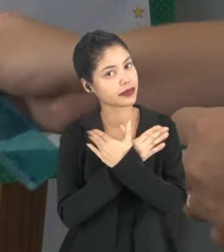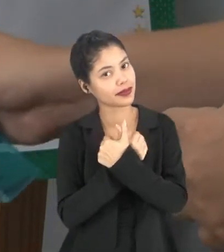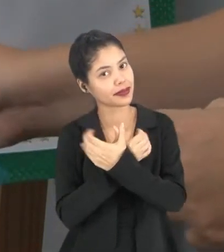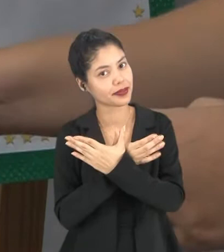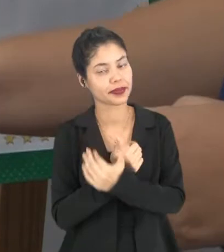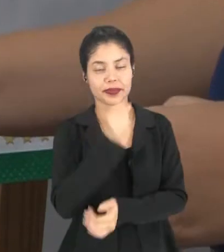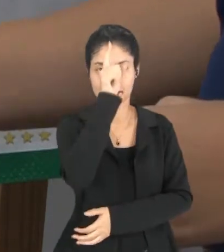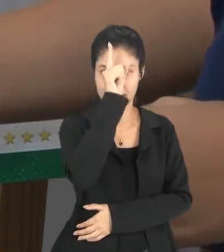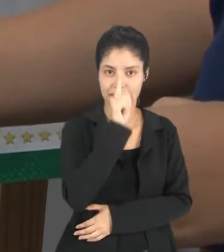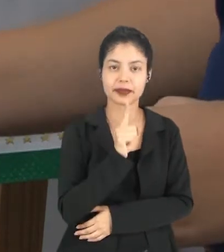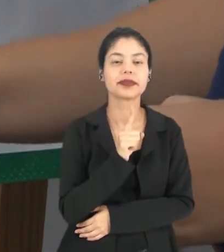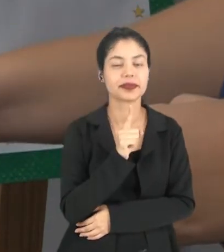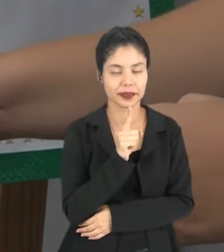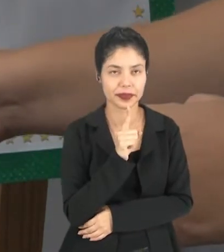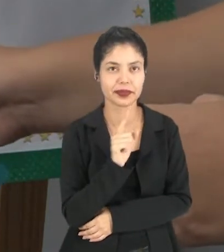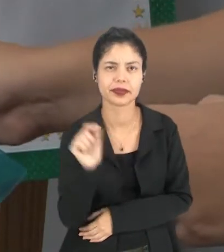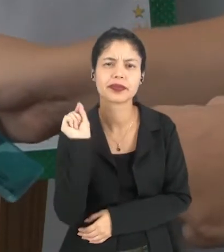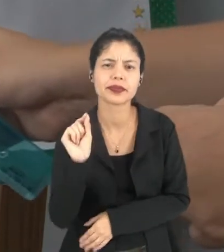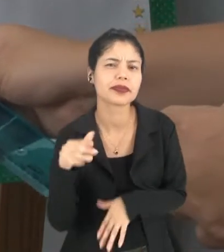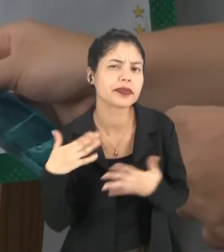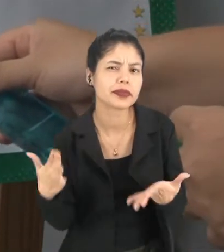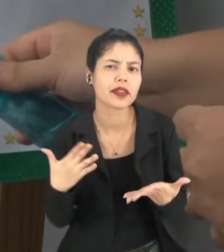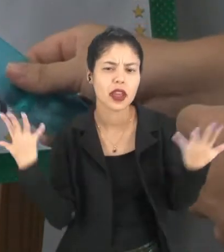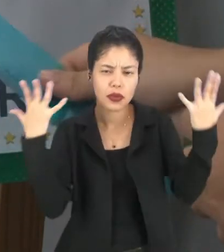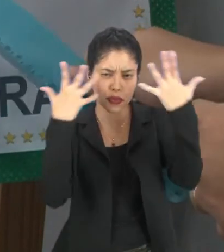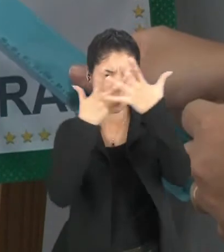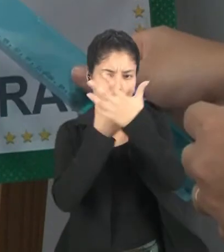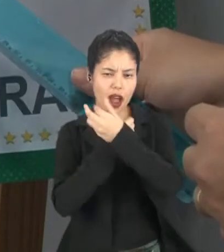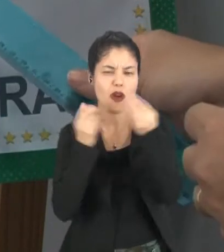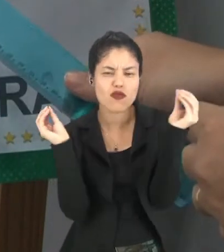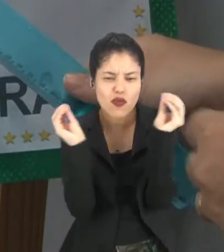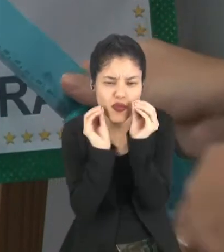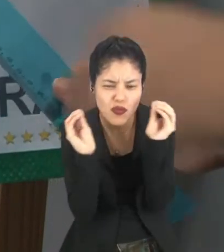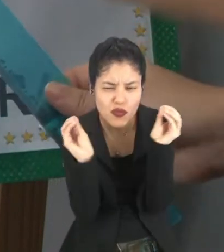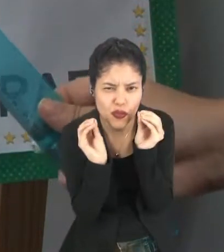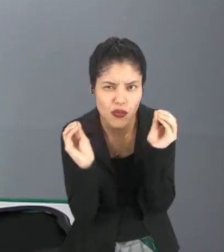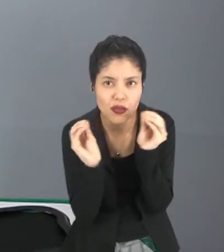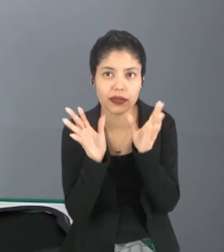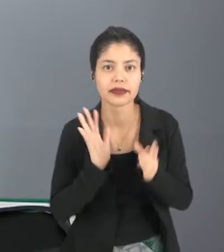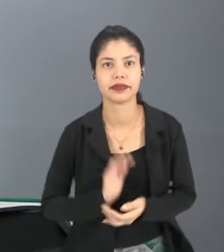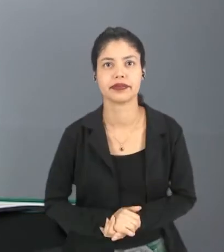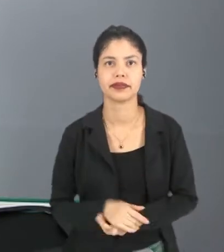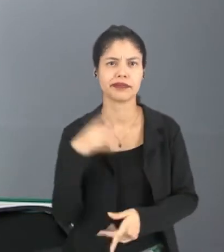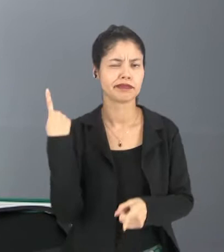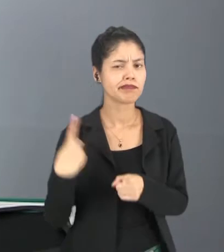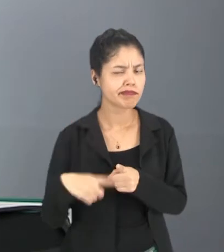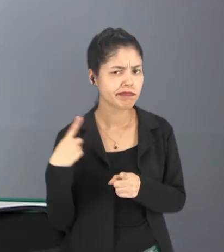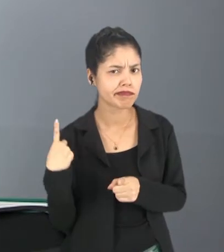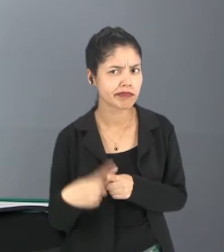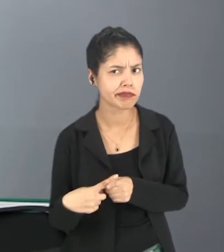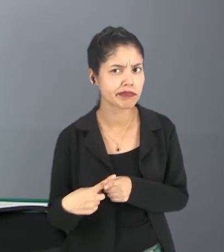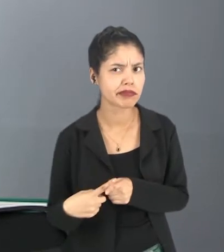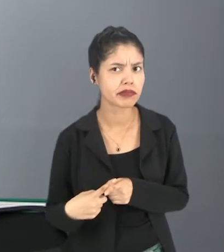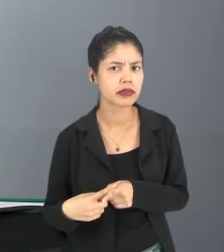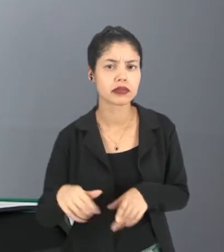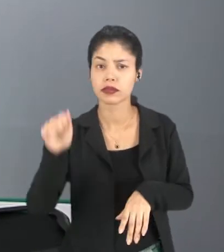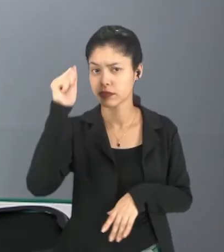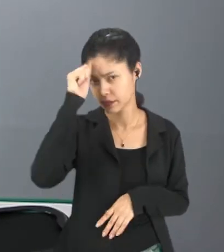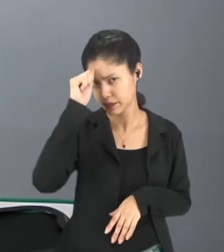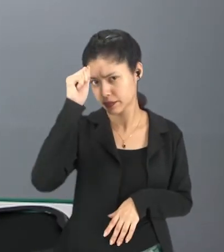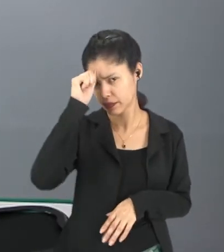amarelinhas. Elas são o quê? Tão bonitinhas. Por quê? O